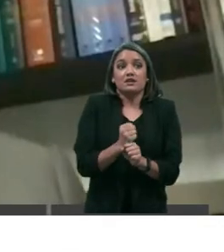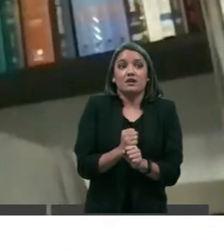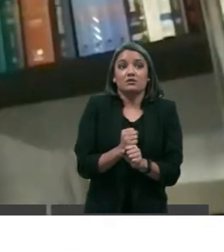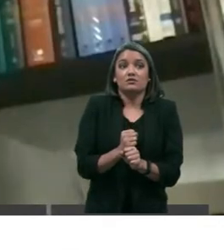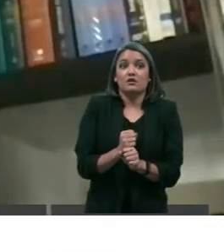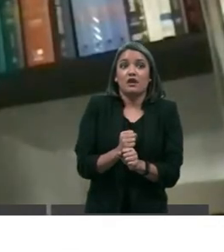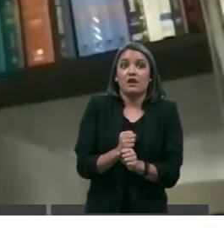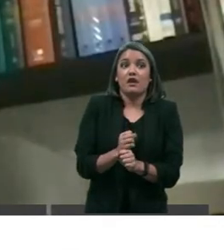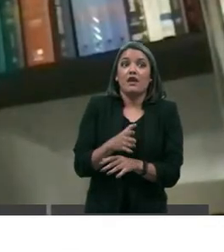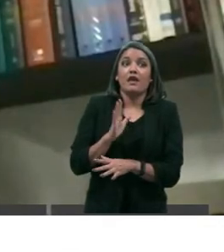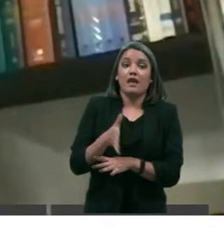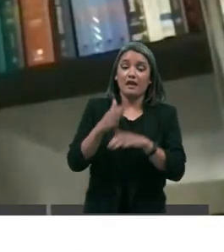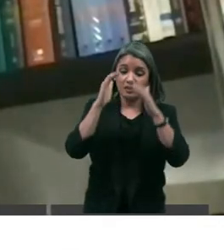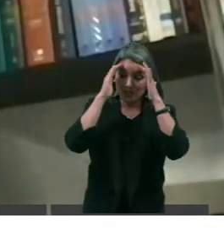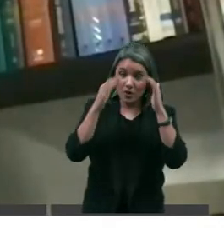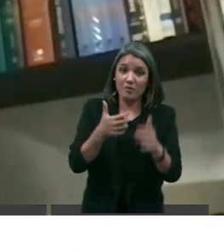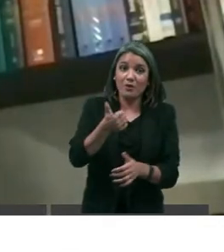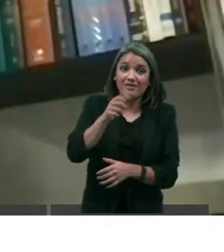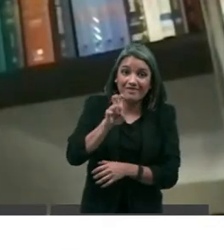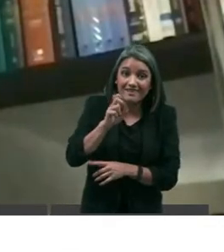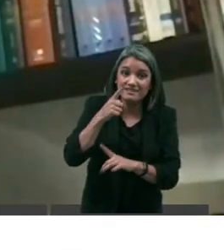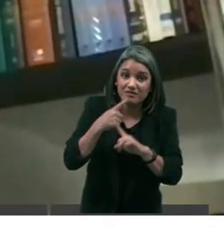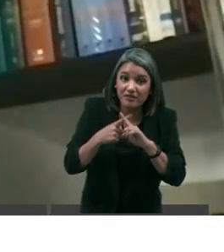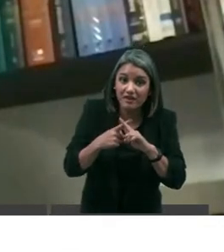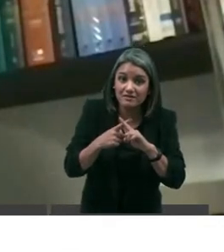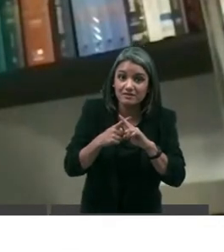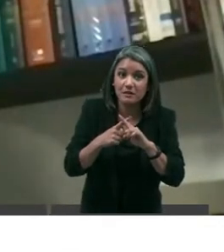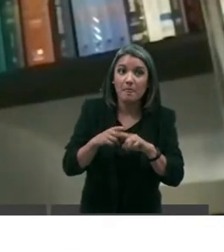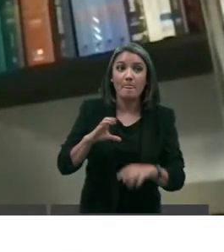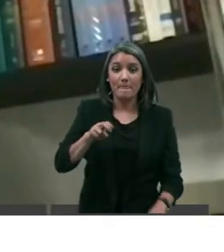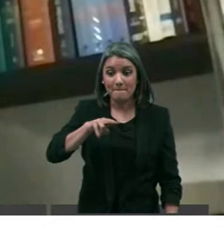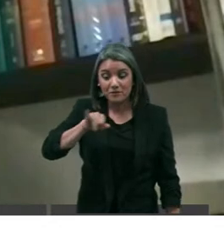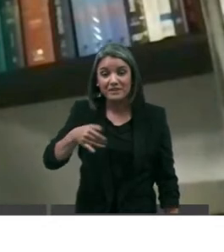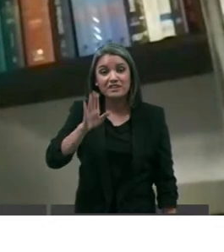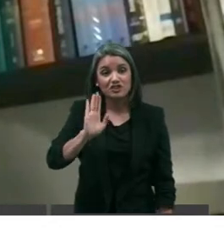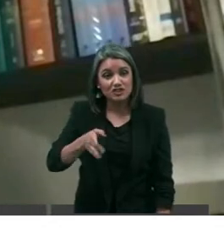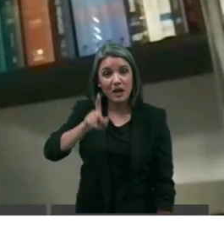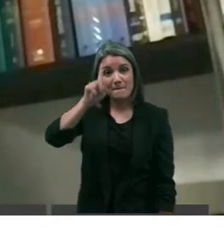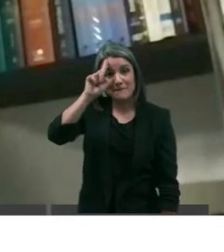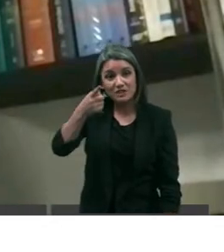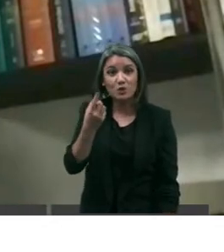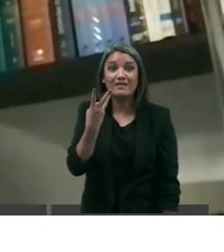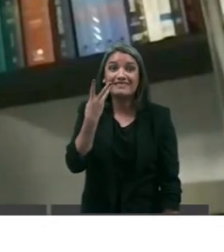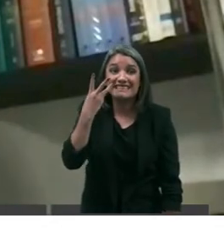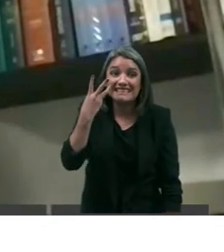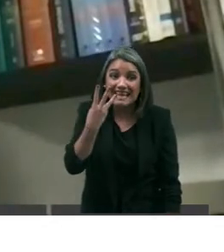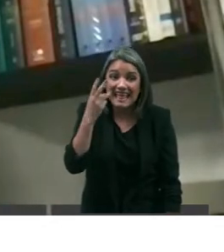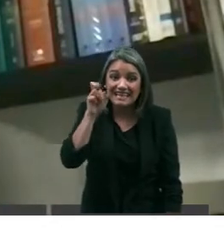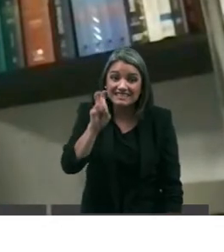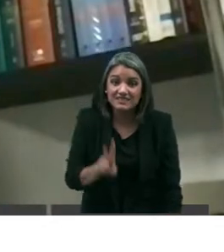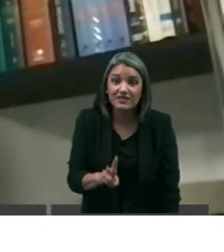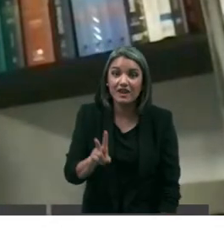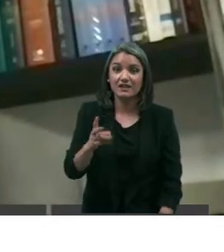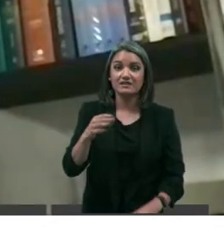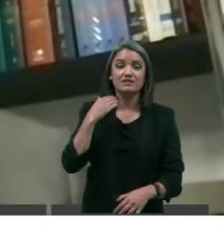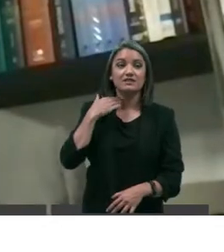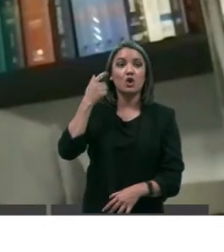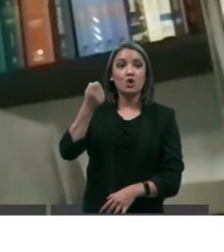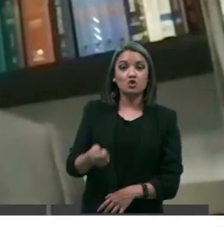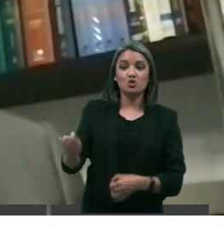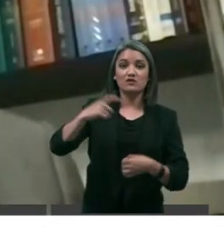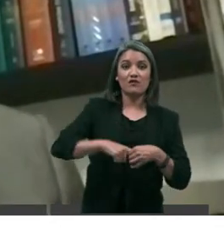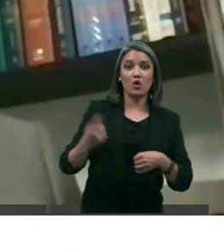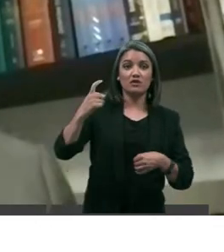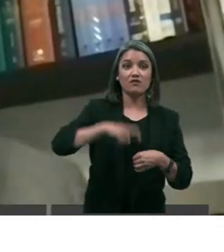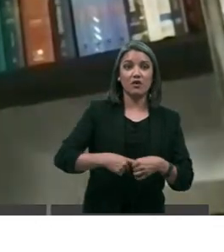E o CNJ já determinou 3 vezes a reintegração do magistrado. E o Tribunal